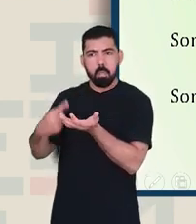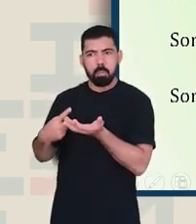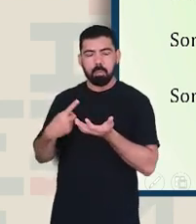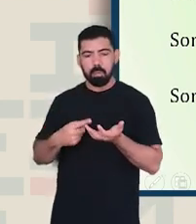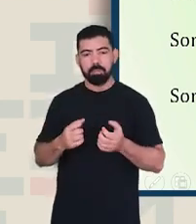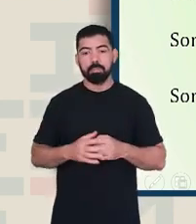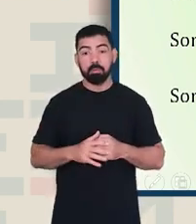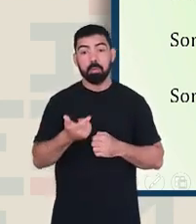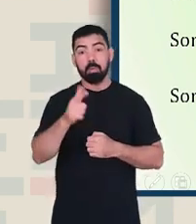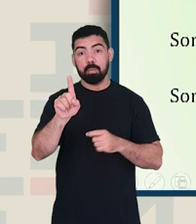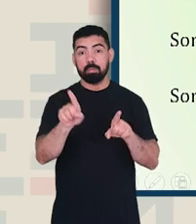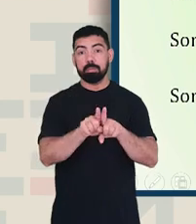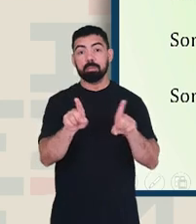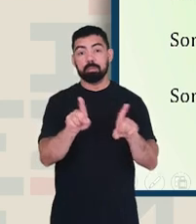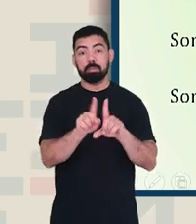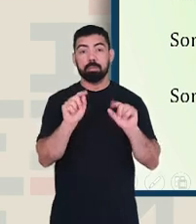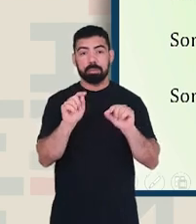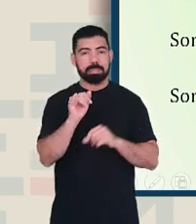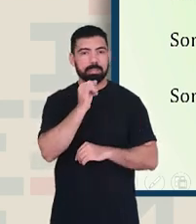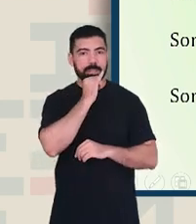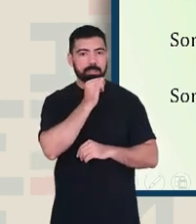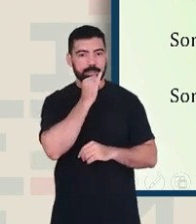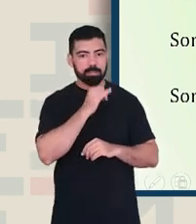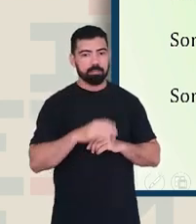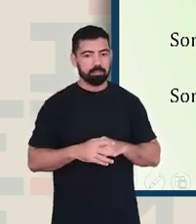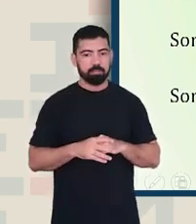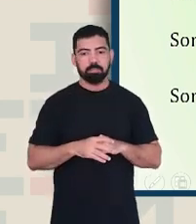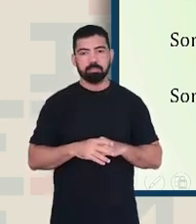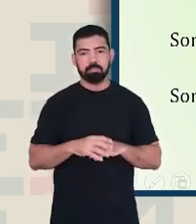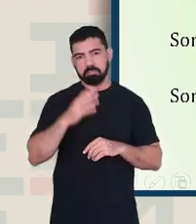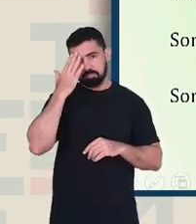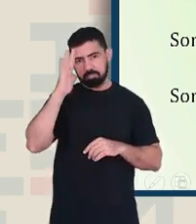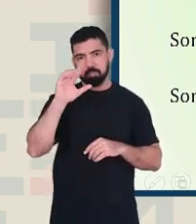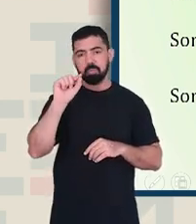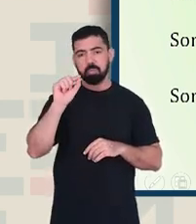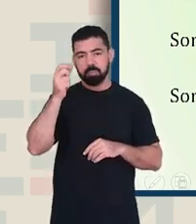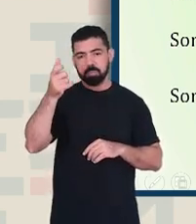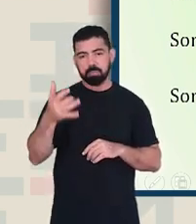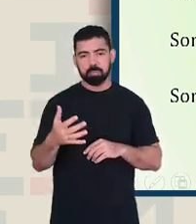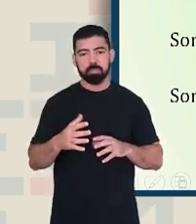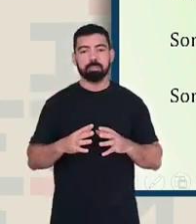E vemos mais um exemplo, que eu não vou dizer o que é.